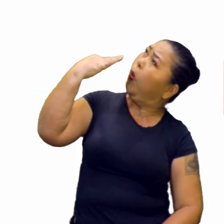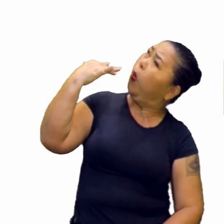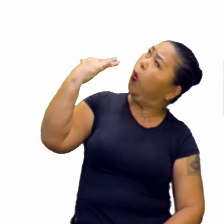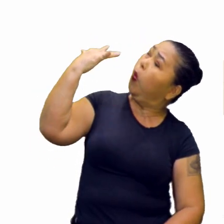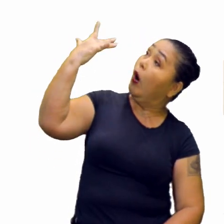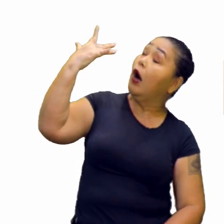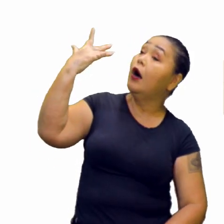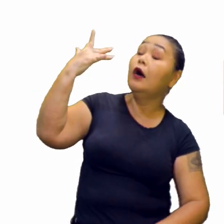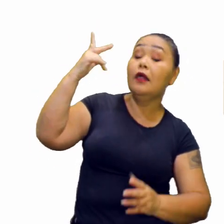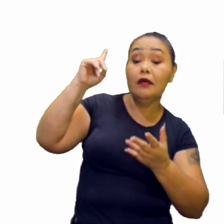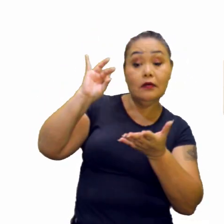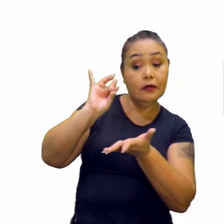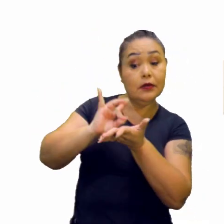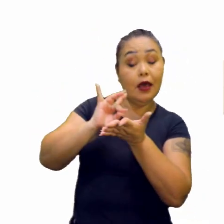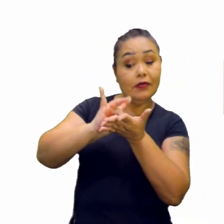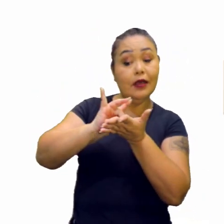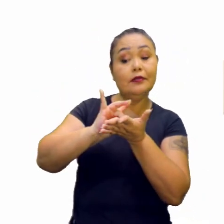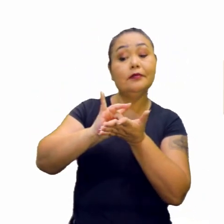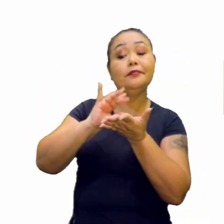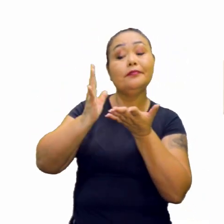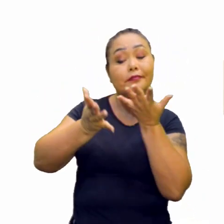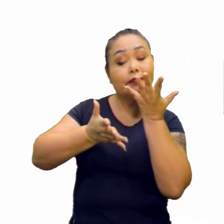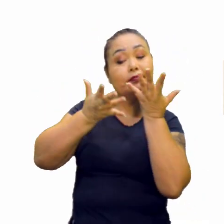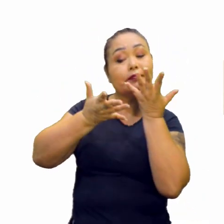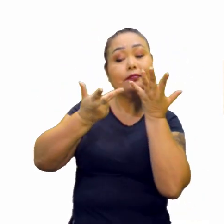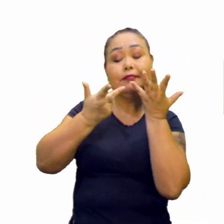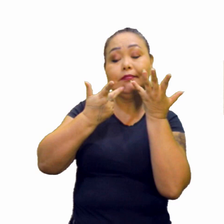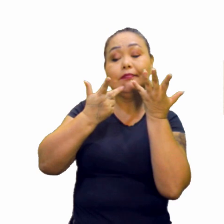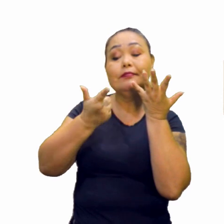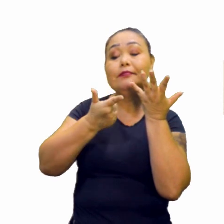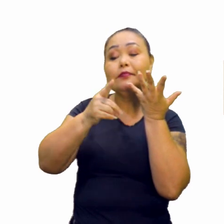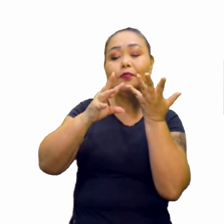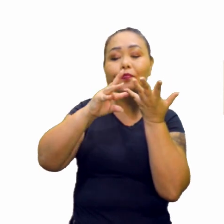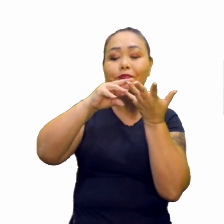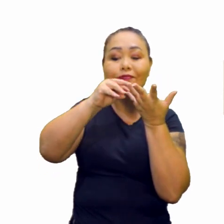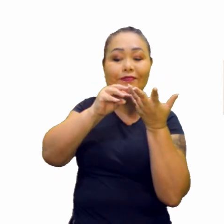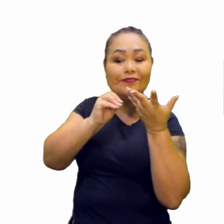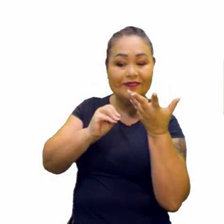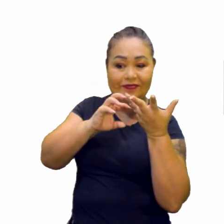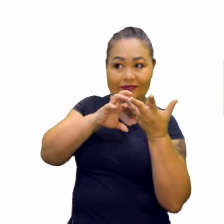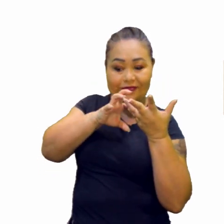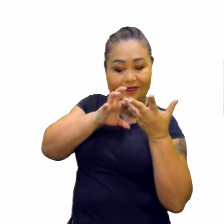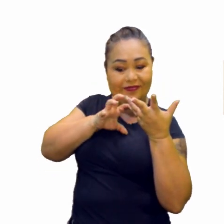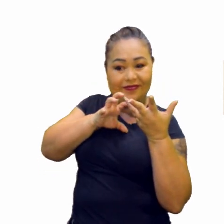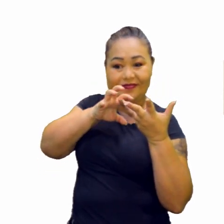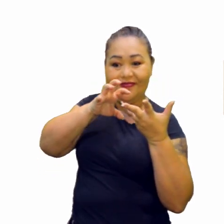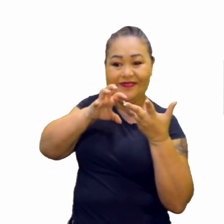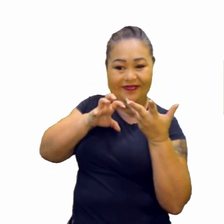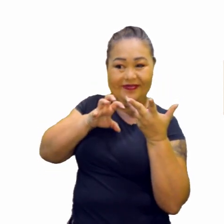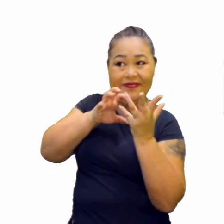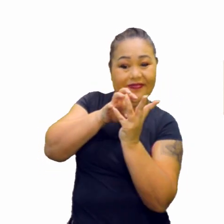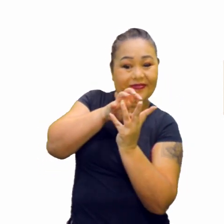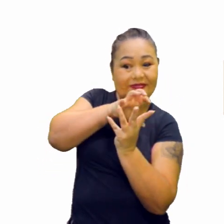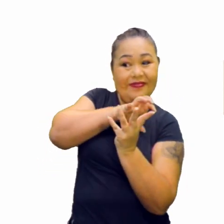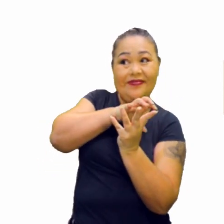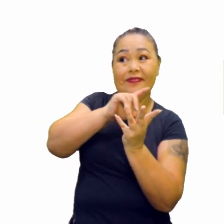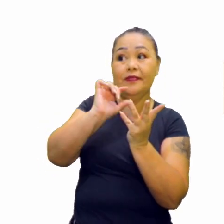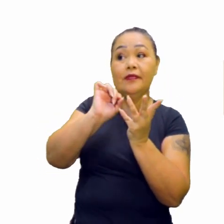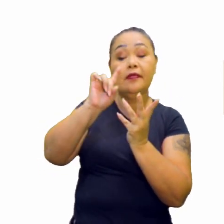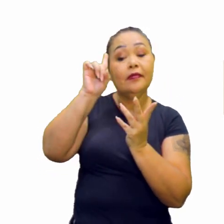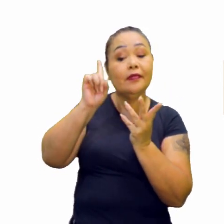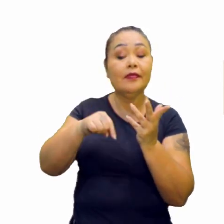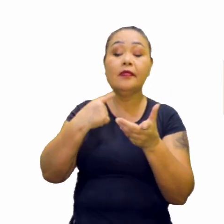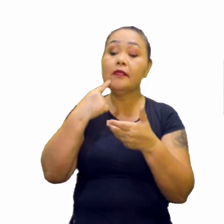estimulando, então, surgimento de brotos laterais. Então, a interpretação do processo